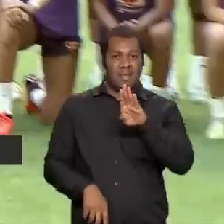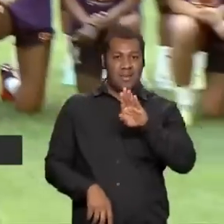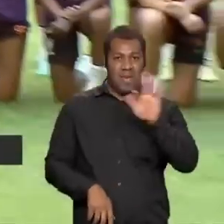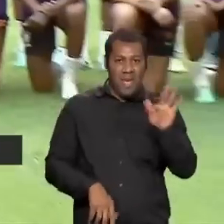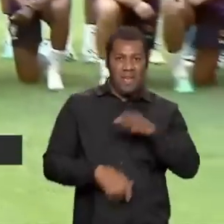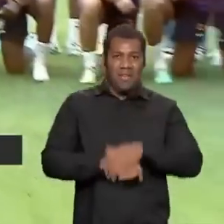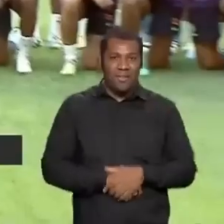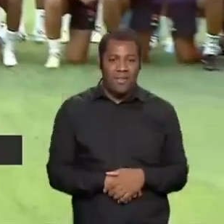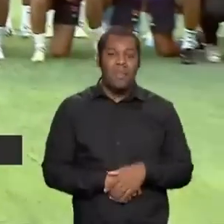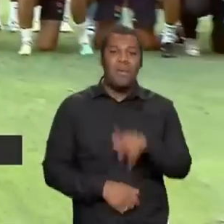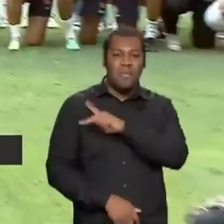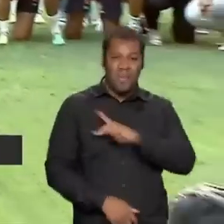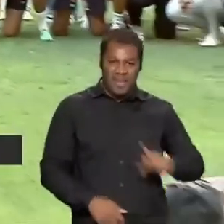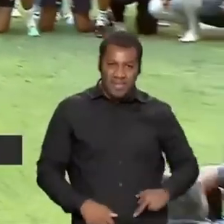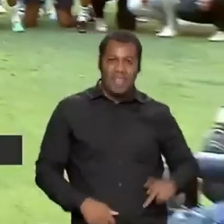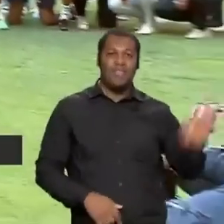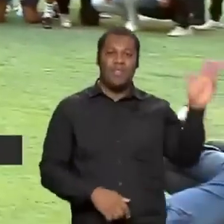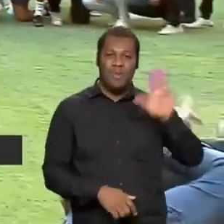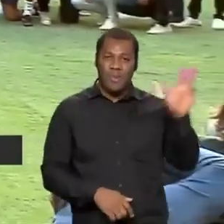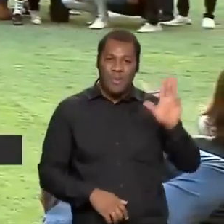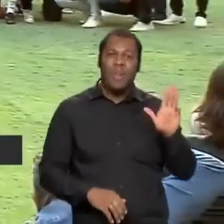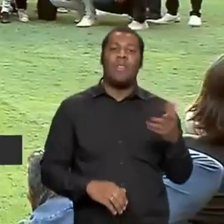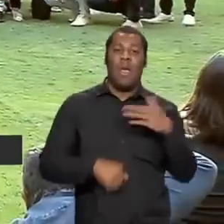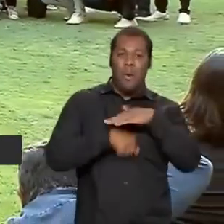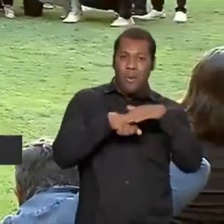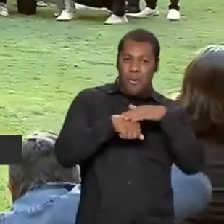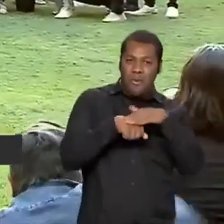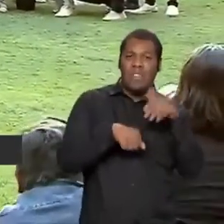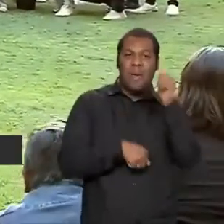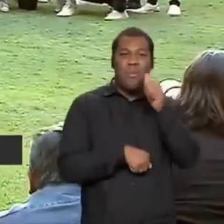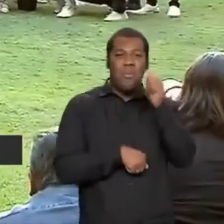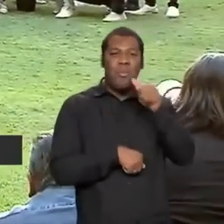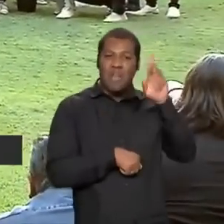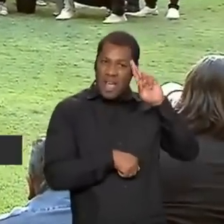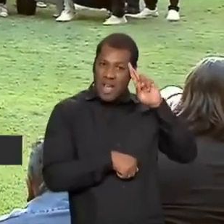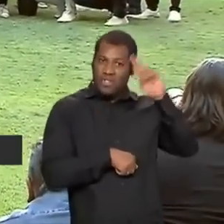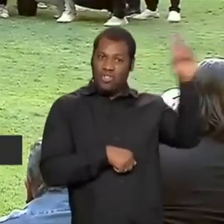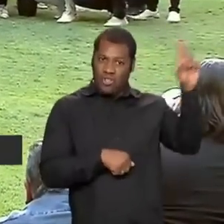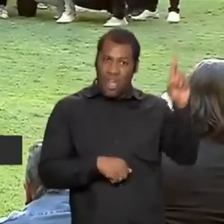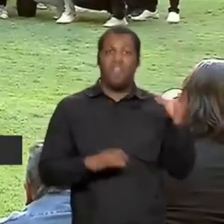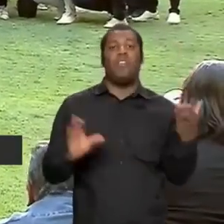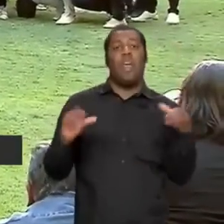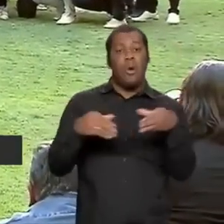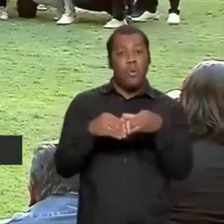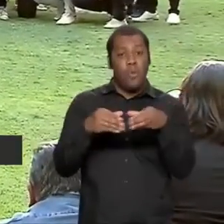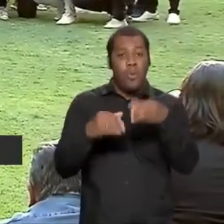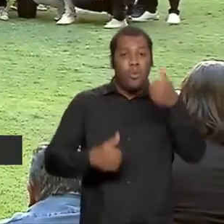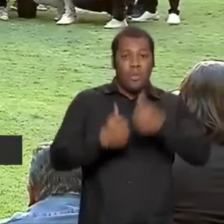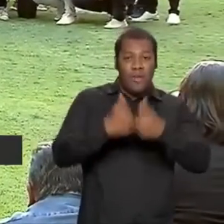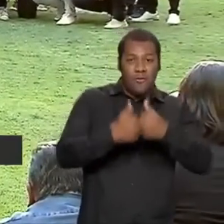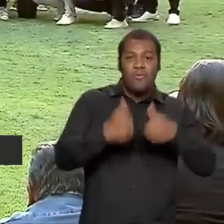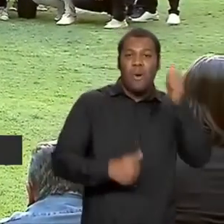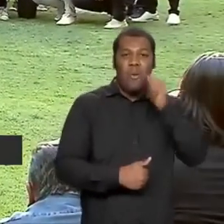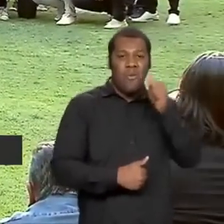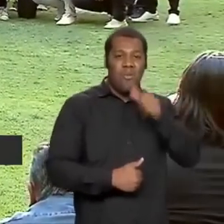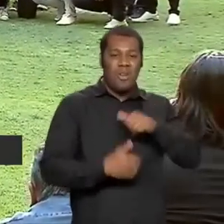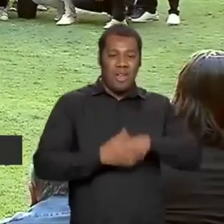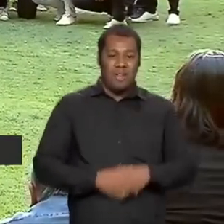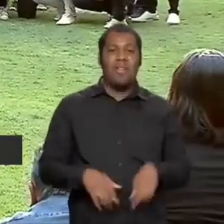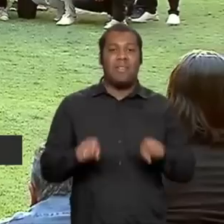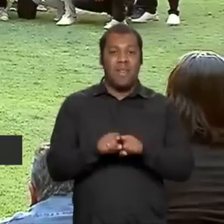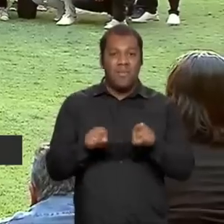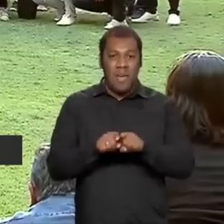O presidente Lula conversa com a técnica sueca da seleção brasileira de futebol feminino, a